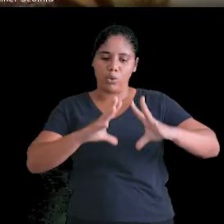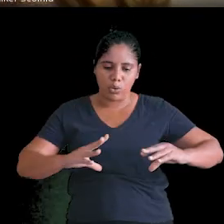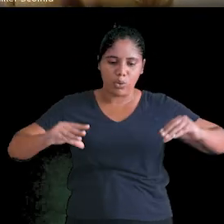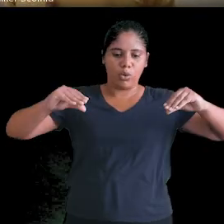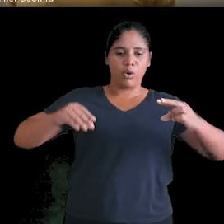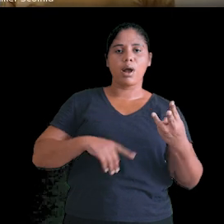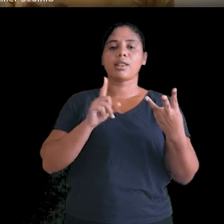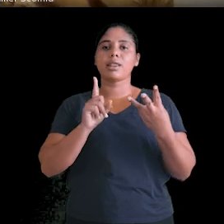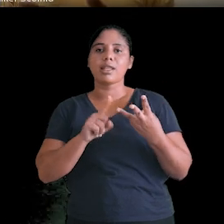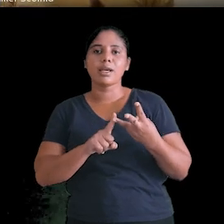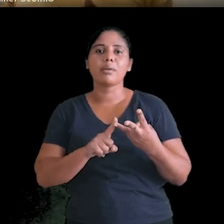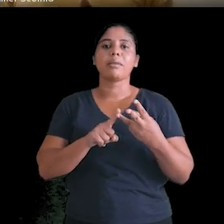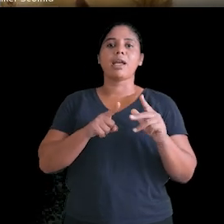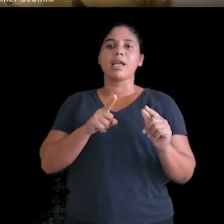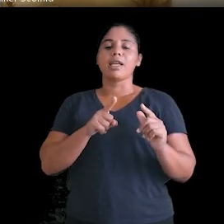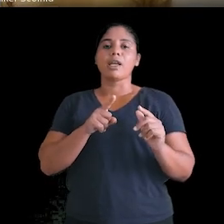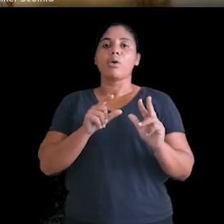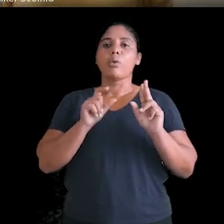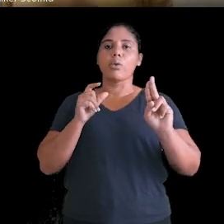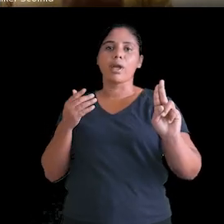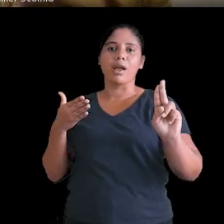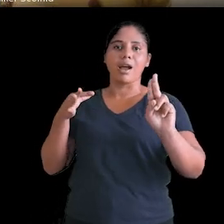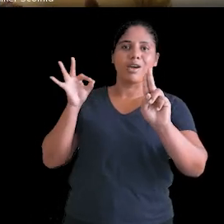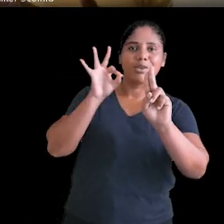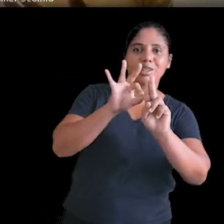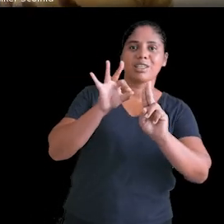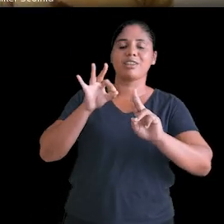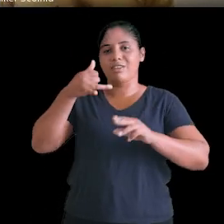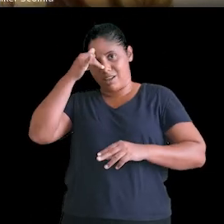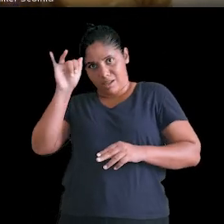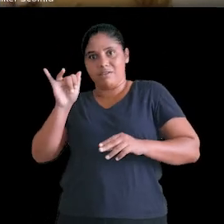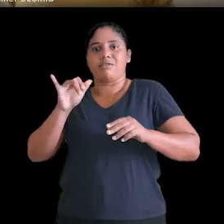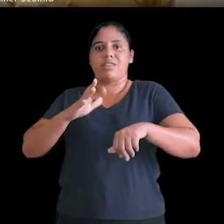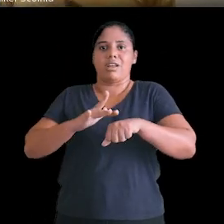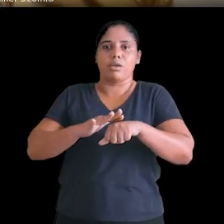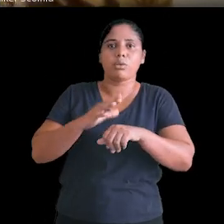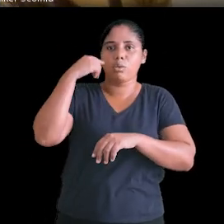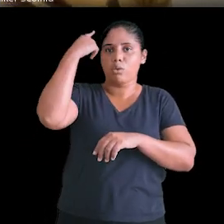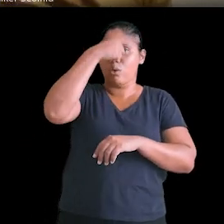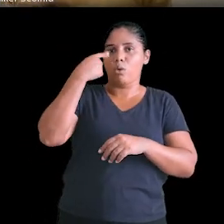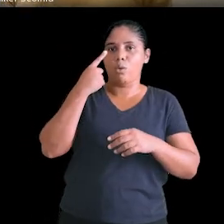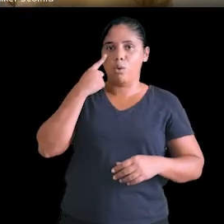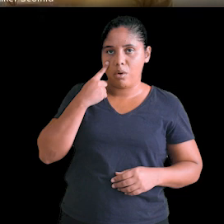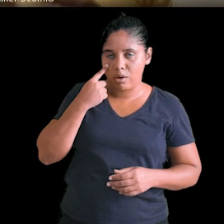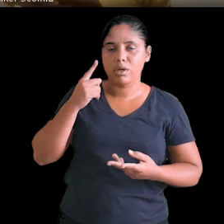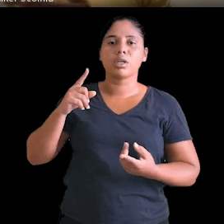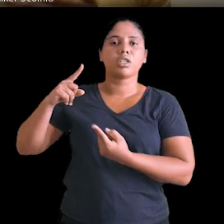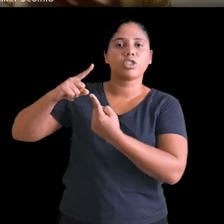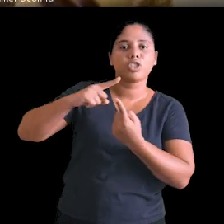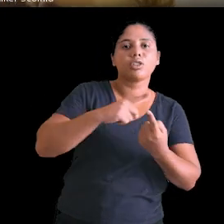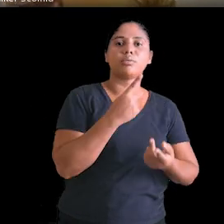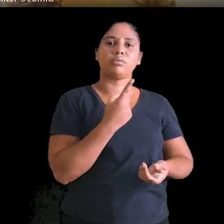anemia e algumas infecções. Deve também ser feita a questão da tipagem sanguínea para determinar o tipo de sangue, se